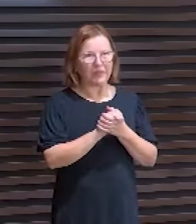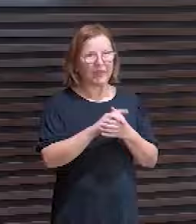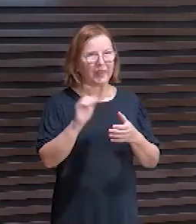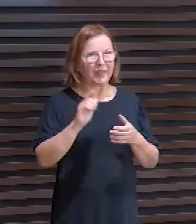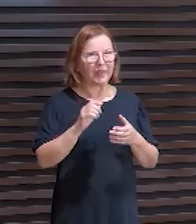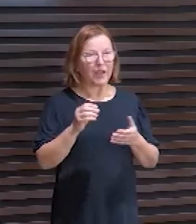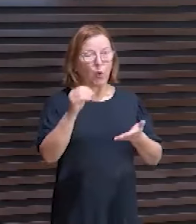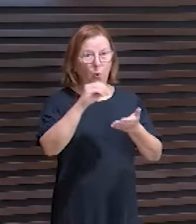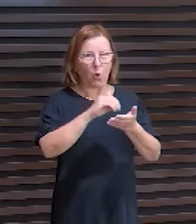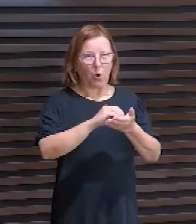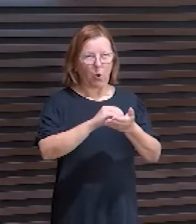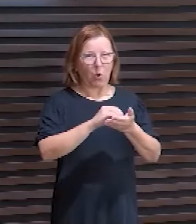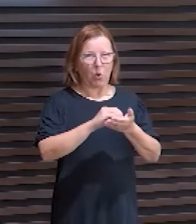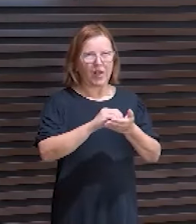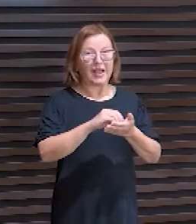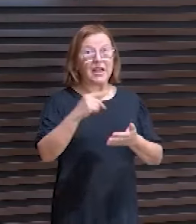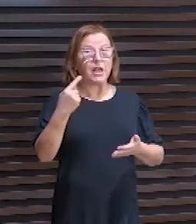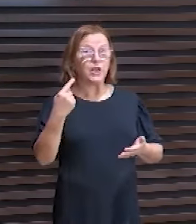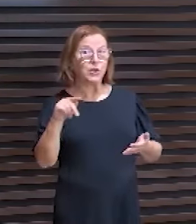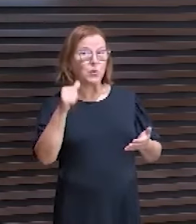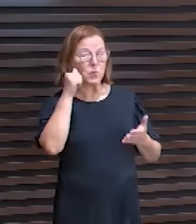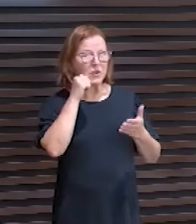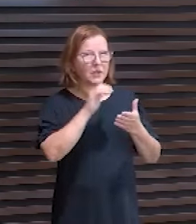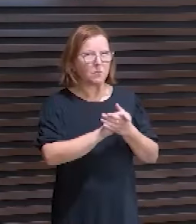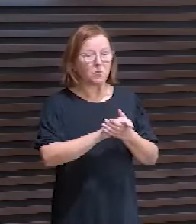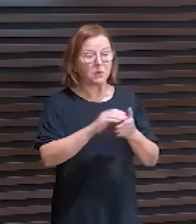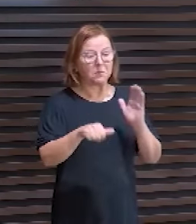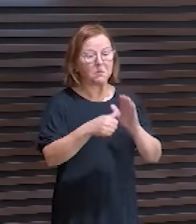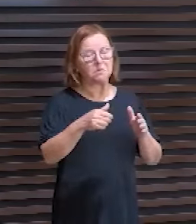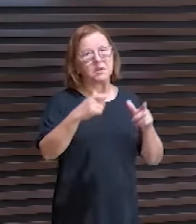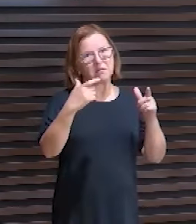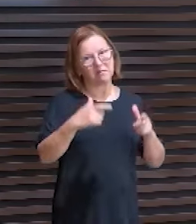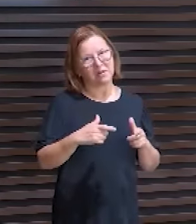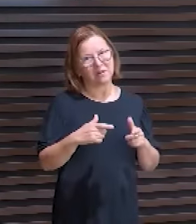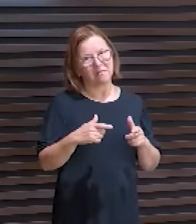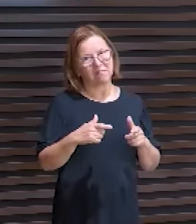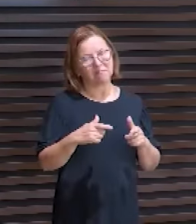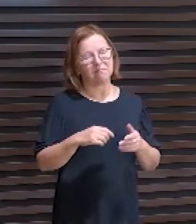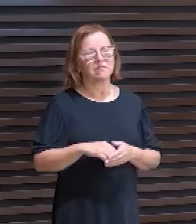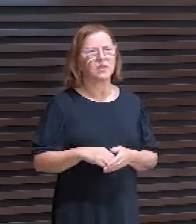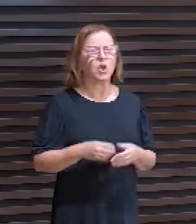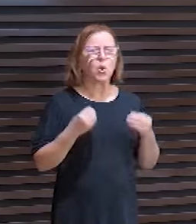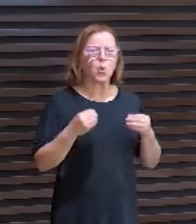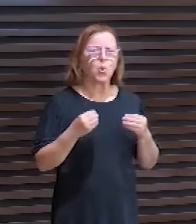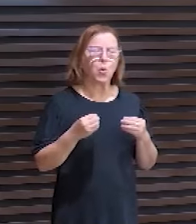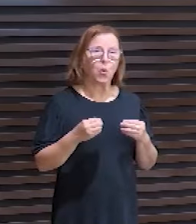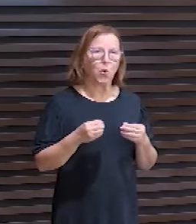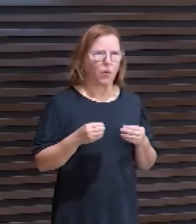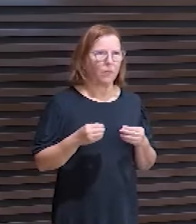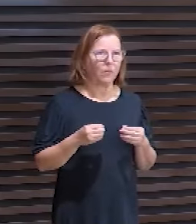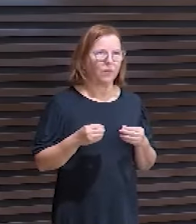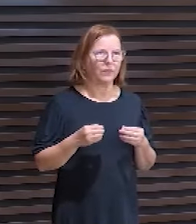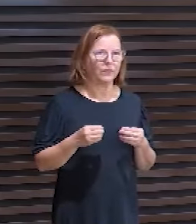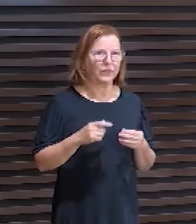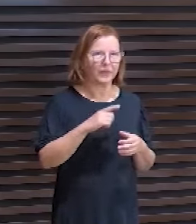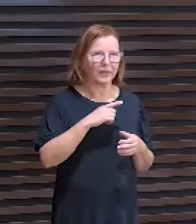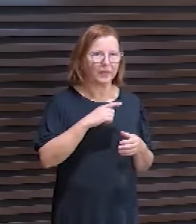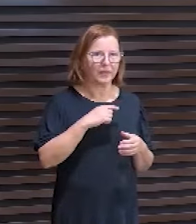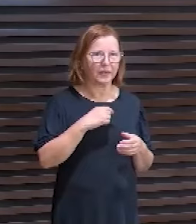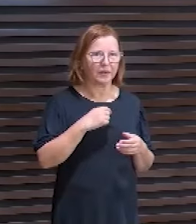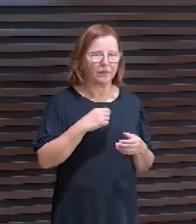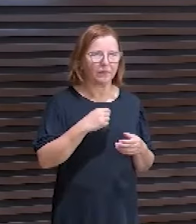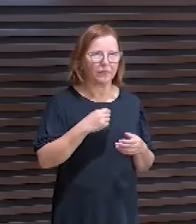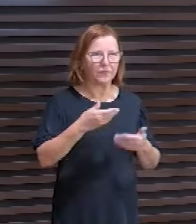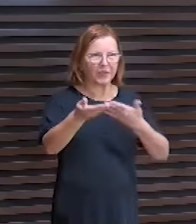Como pode haver uma relação conjugal uma relação de contributiva uma